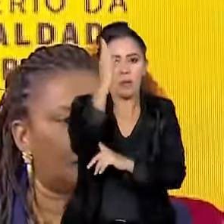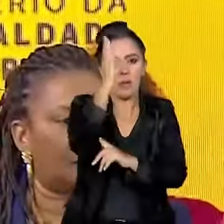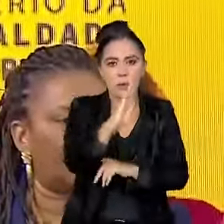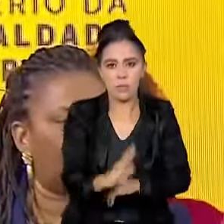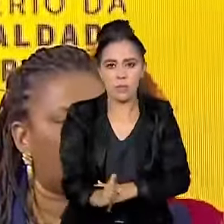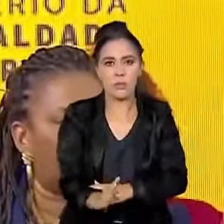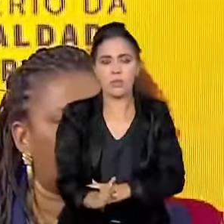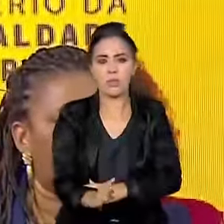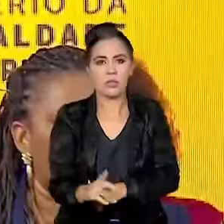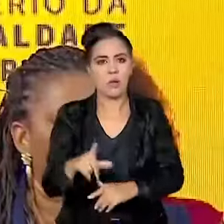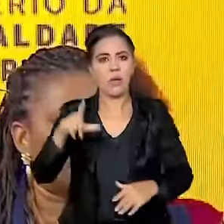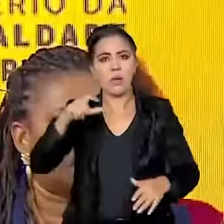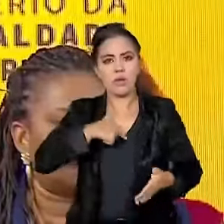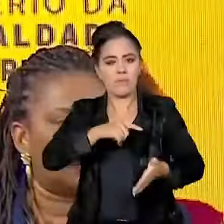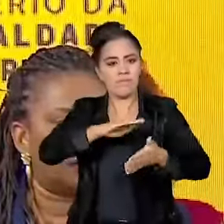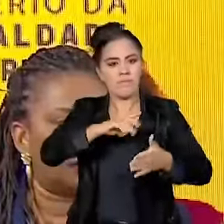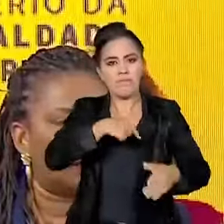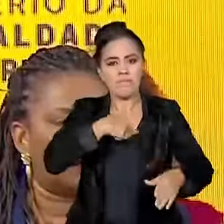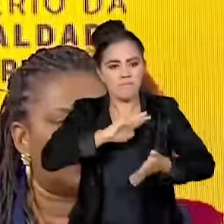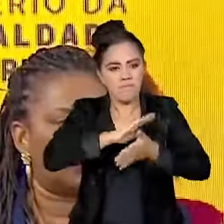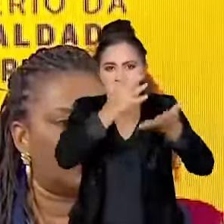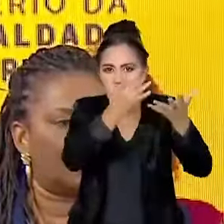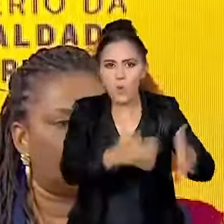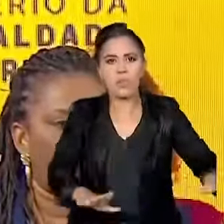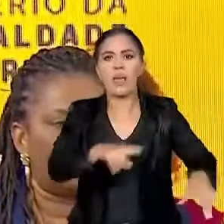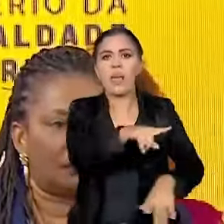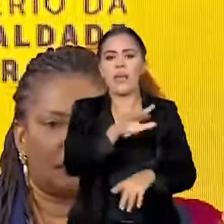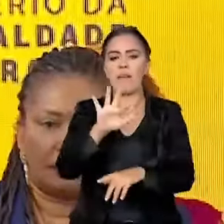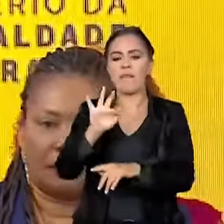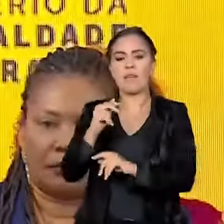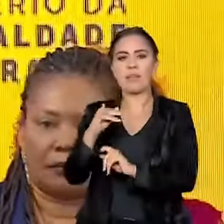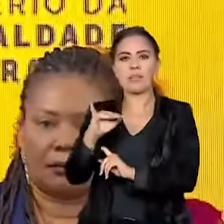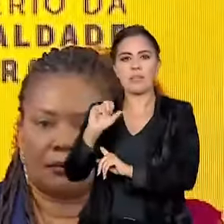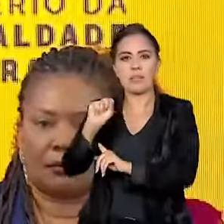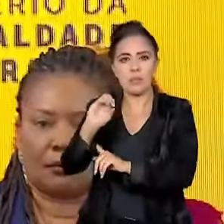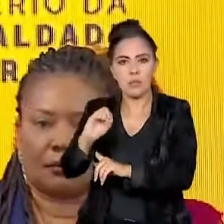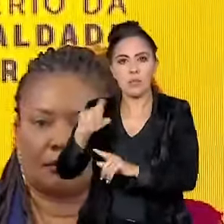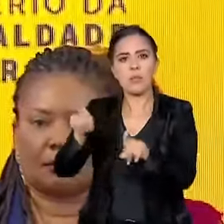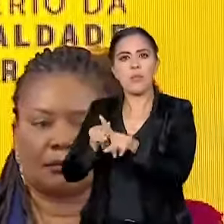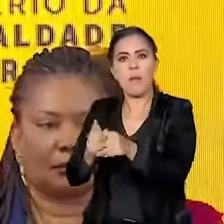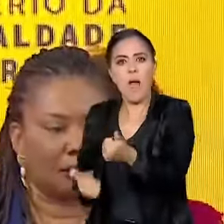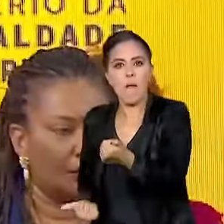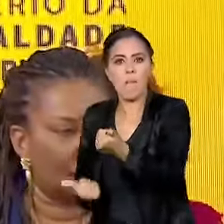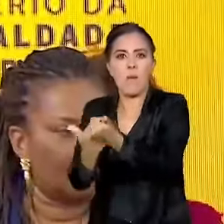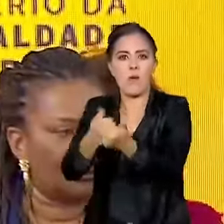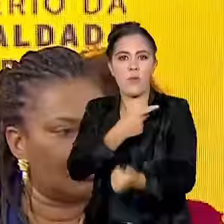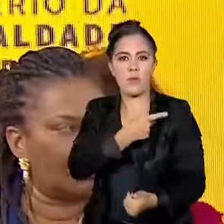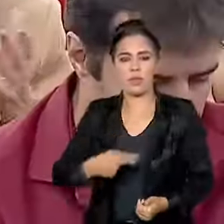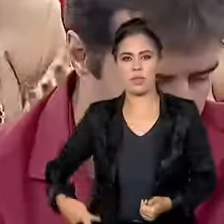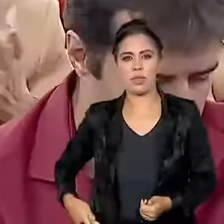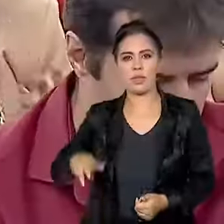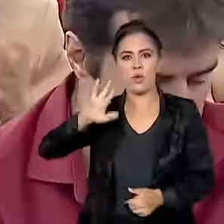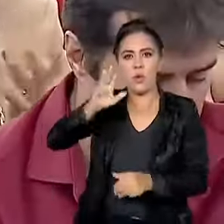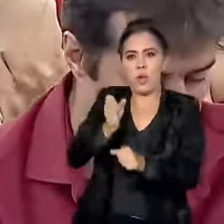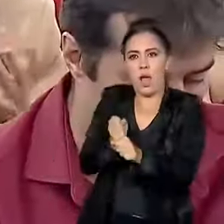o fascismo e apoiou Lula na última eleição de